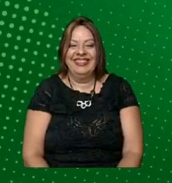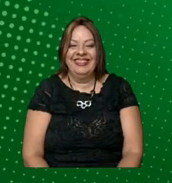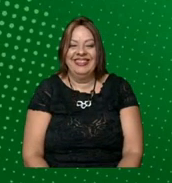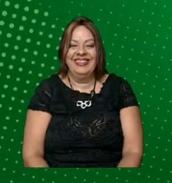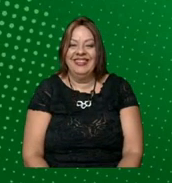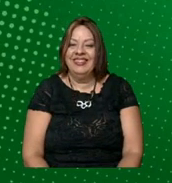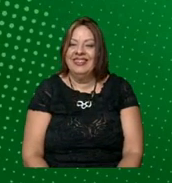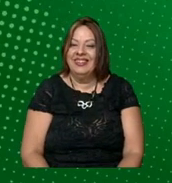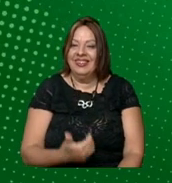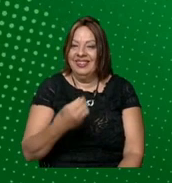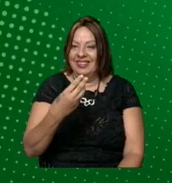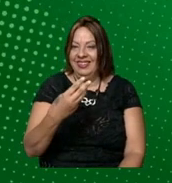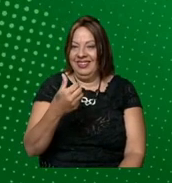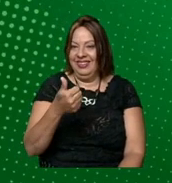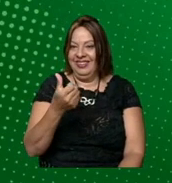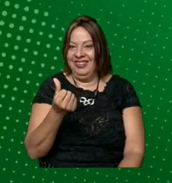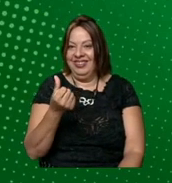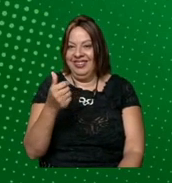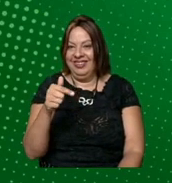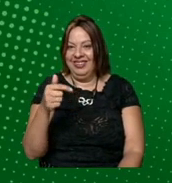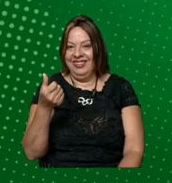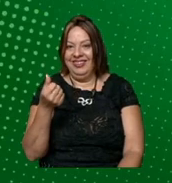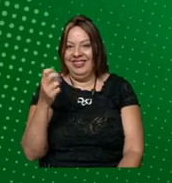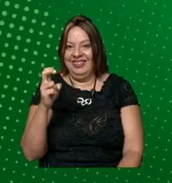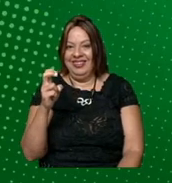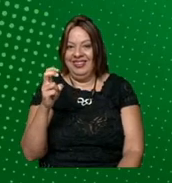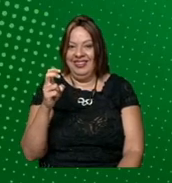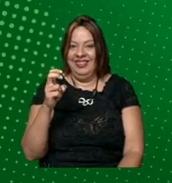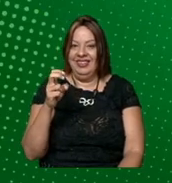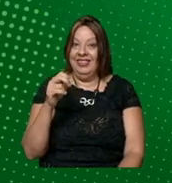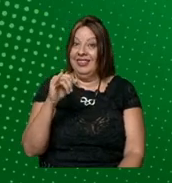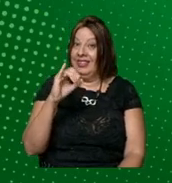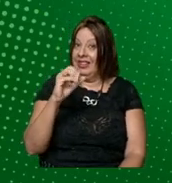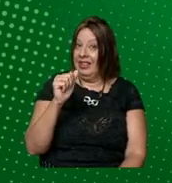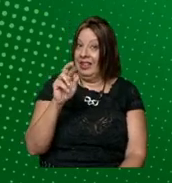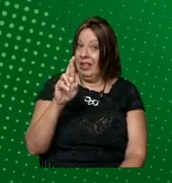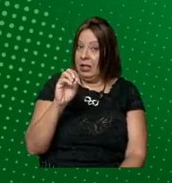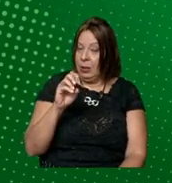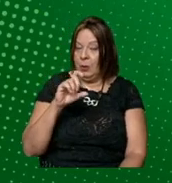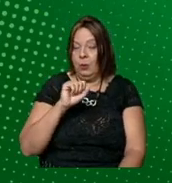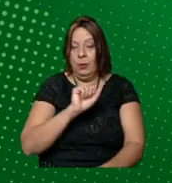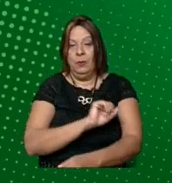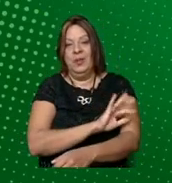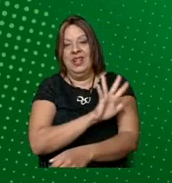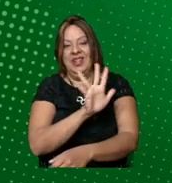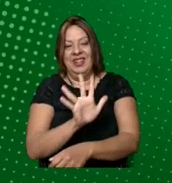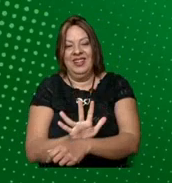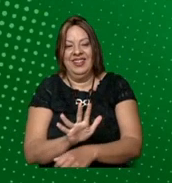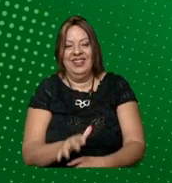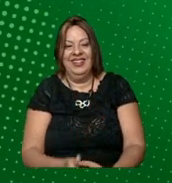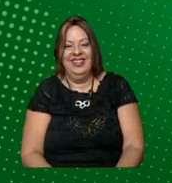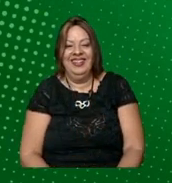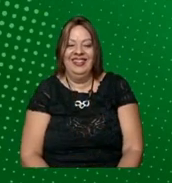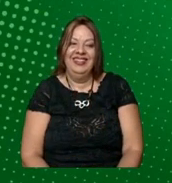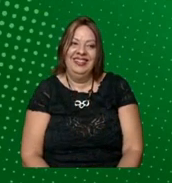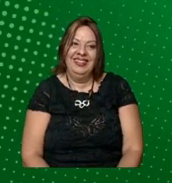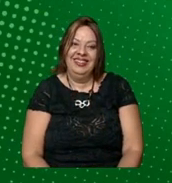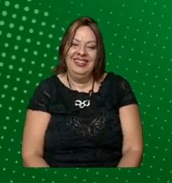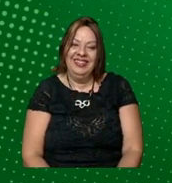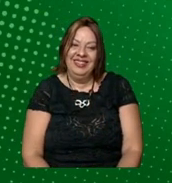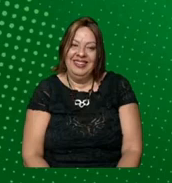500 para o título de número 316765, saiu para o Ícaro, da Barra dos Coqueiros, garantiu aí na